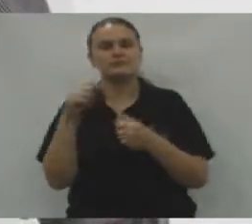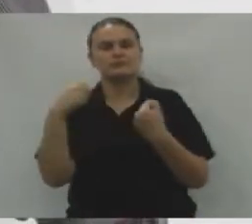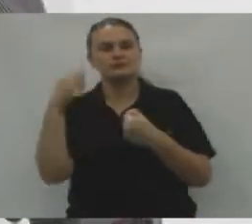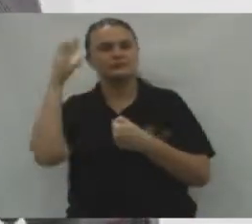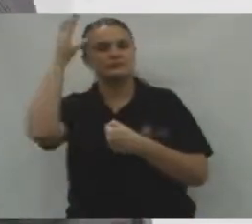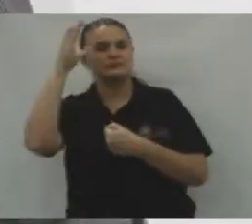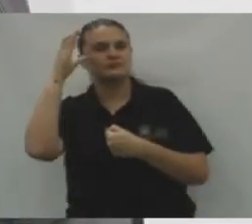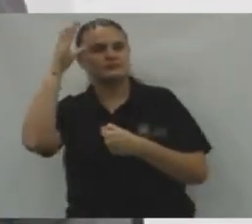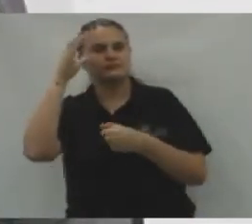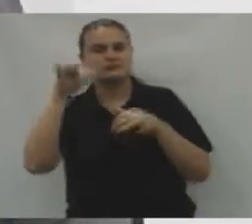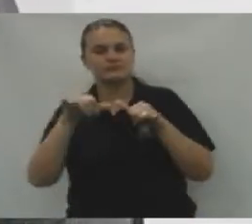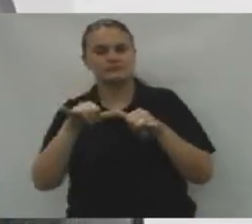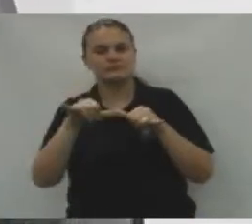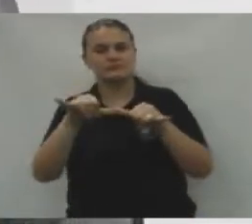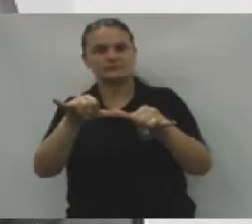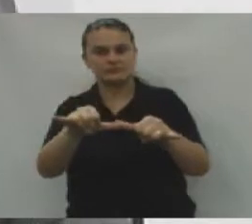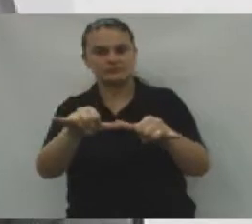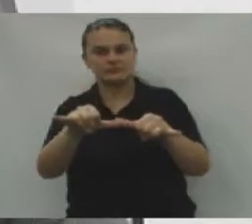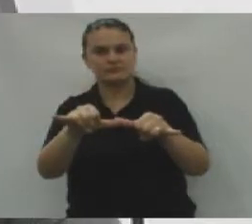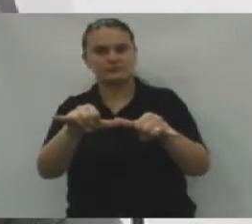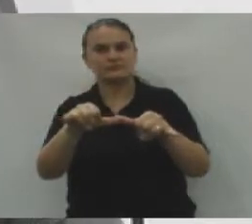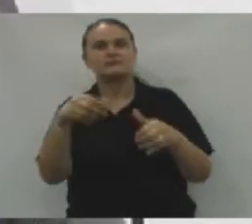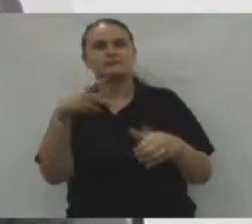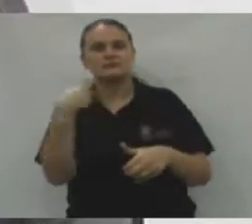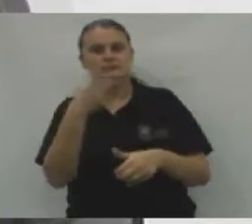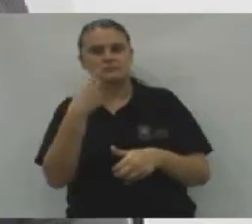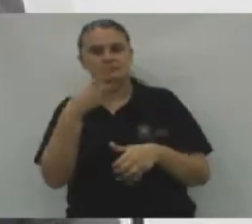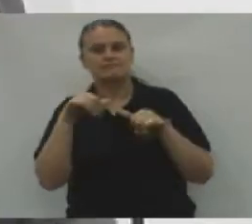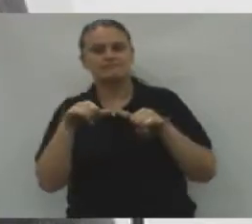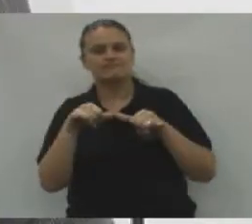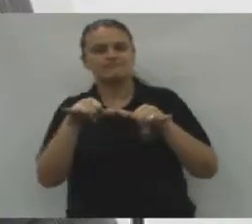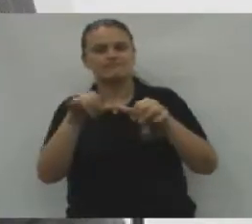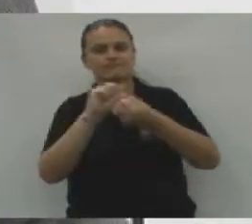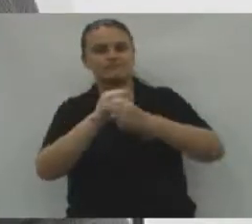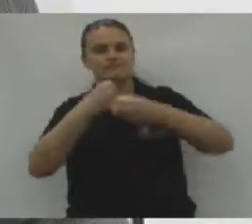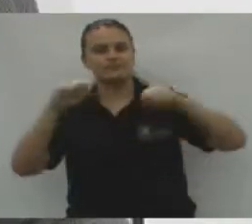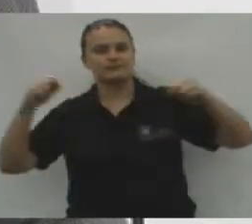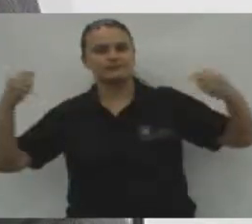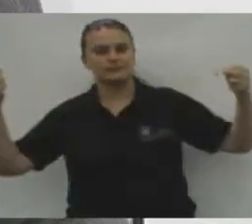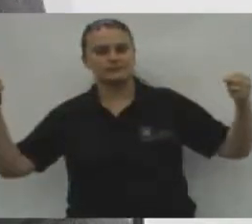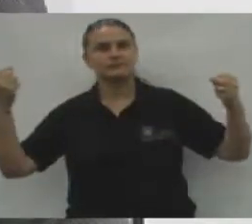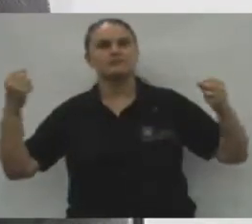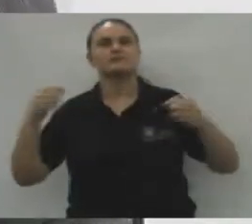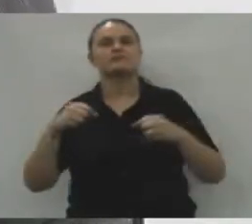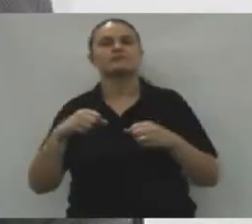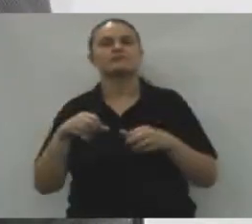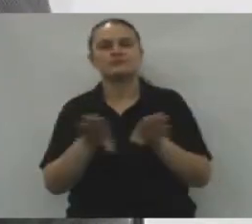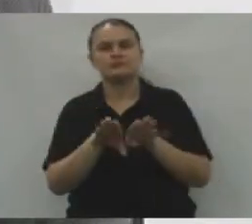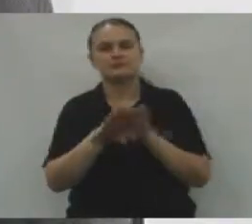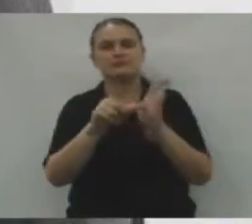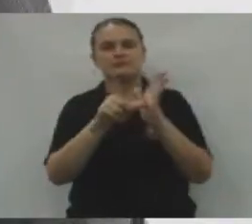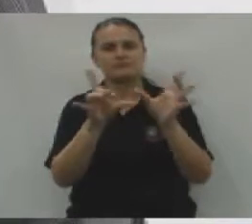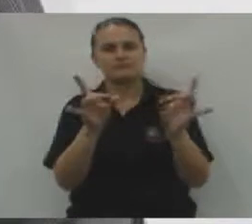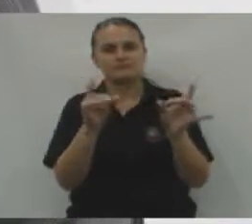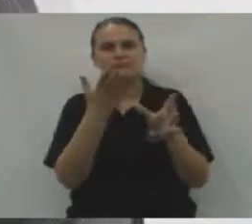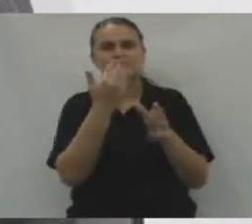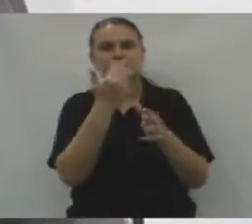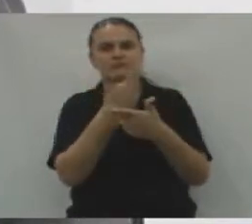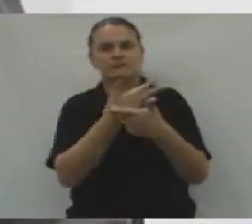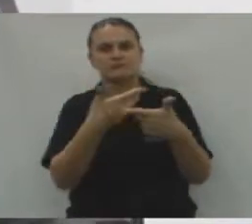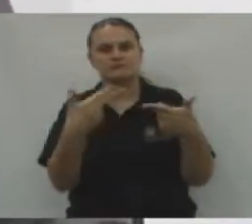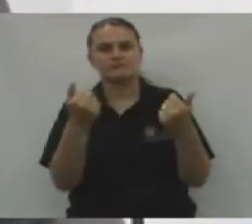conscientizar os supermercados, quando falo em supermercado, falo dos grandes mercados, das mercearias,